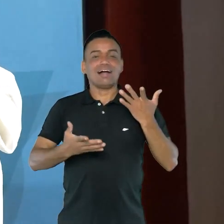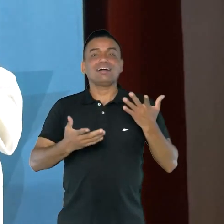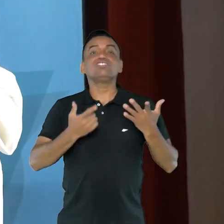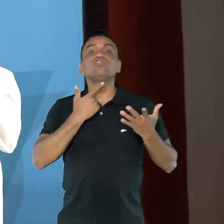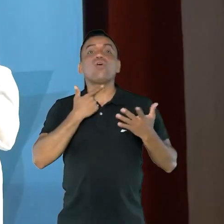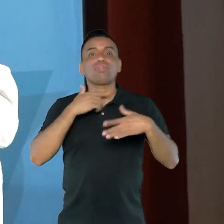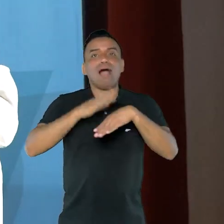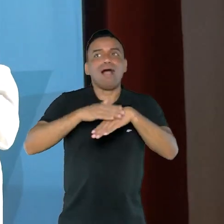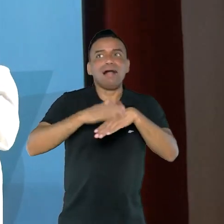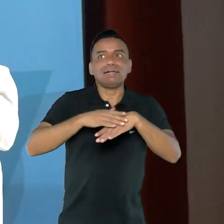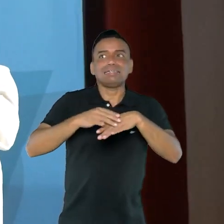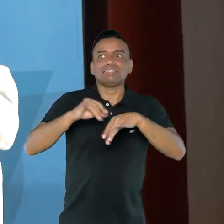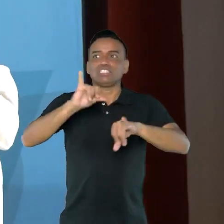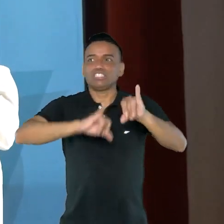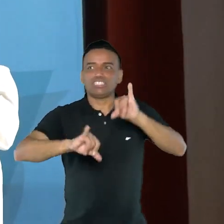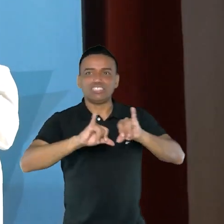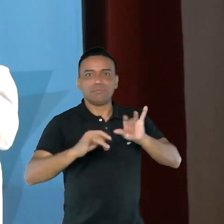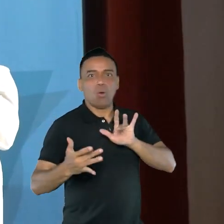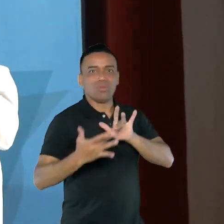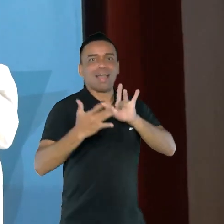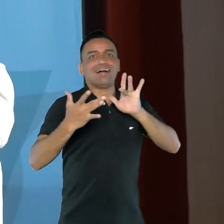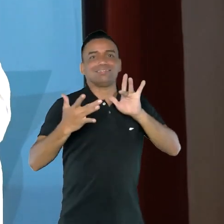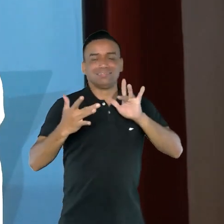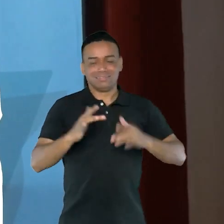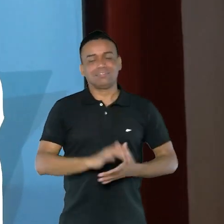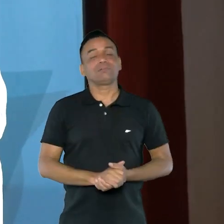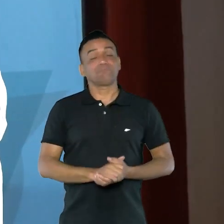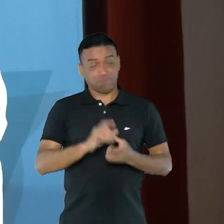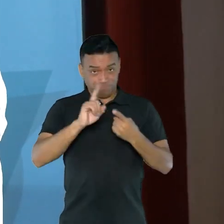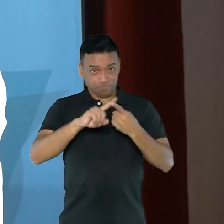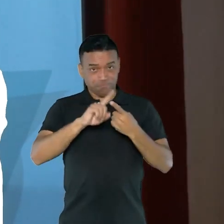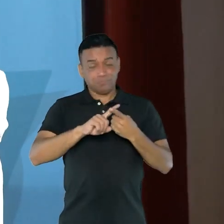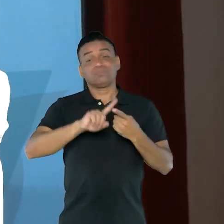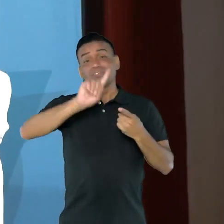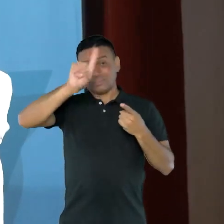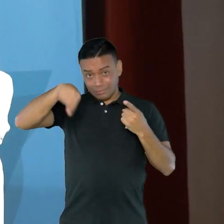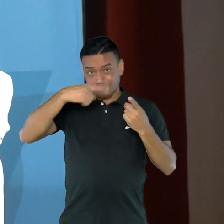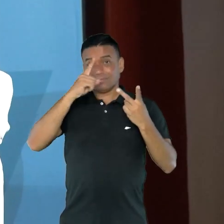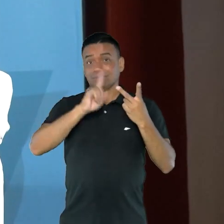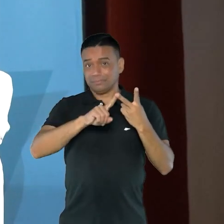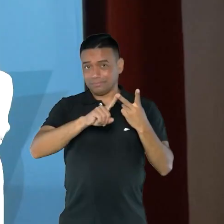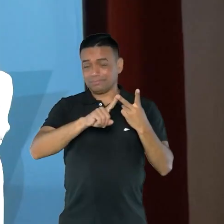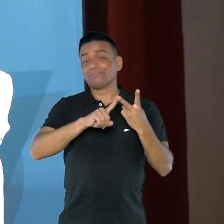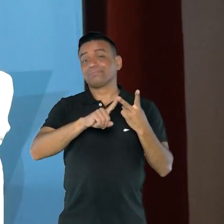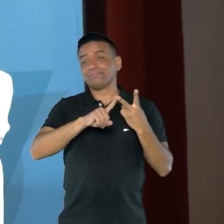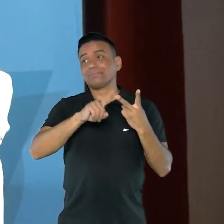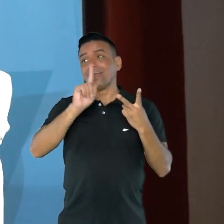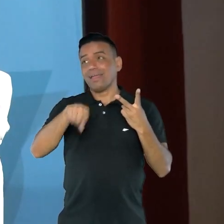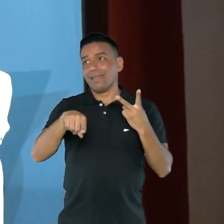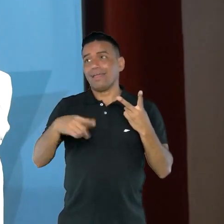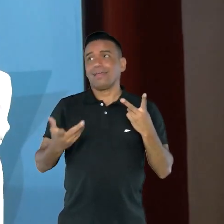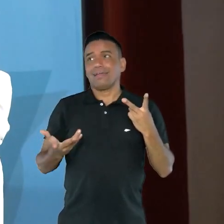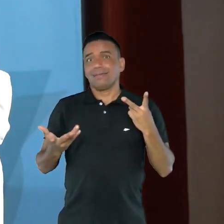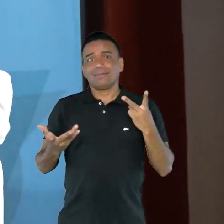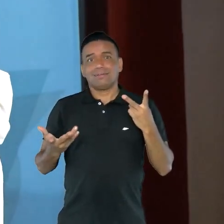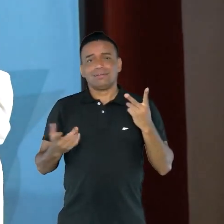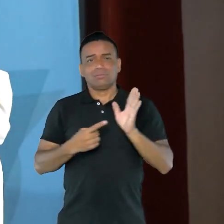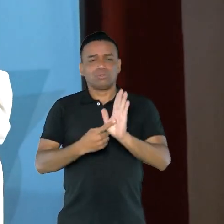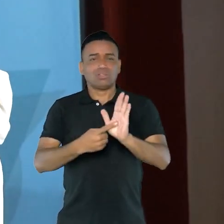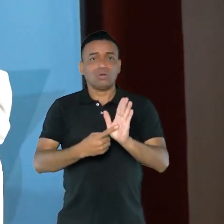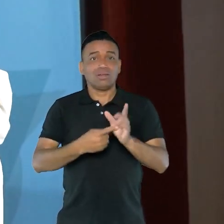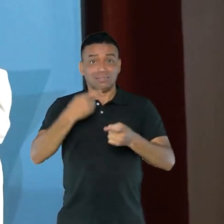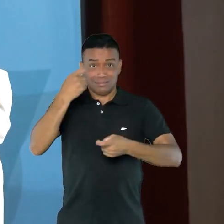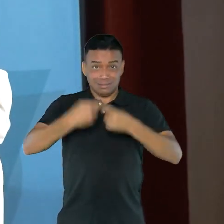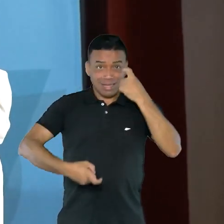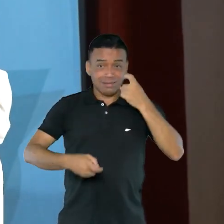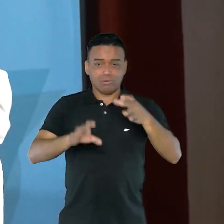contato, né? Então, esse é um ponto, né? A outra questão também que eu queria trazer, né, é de que o sexo,